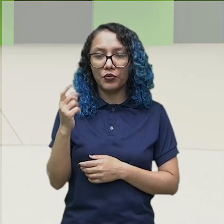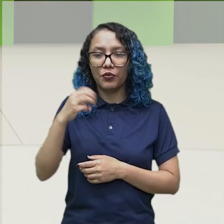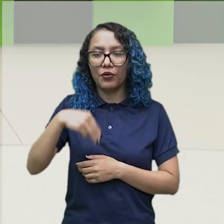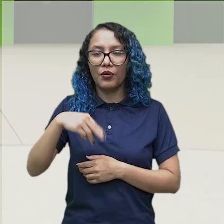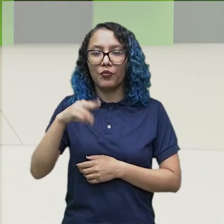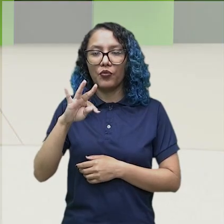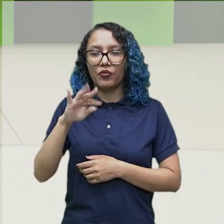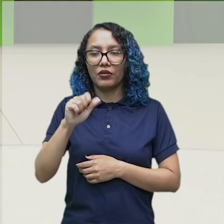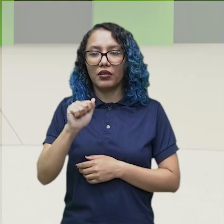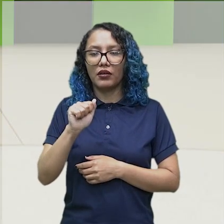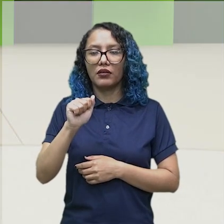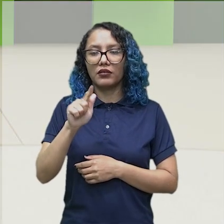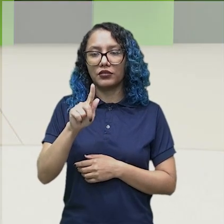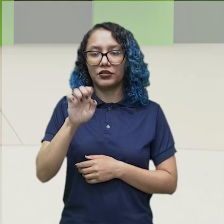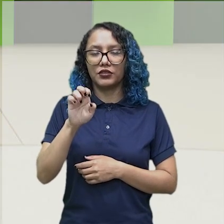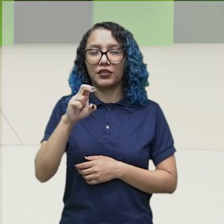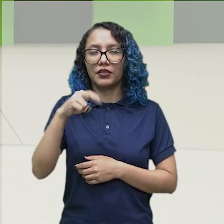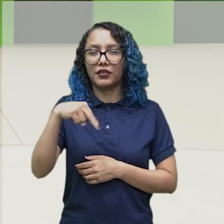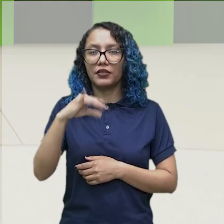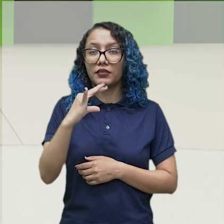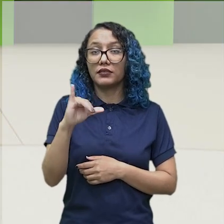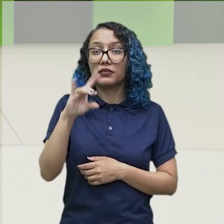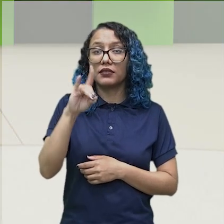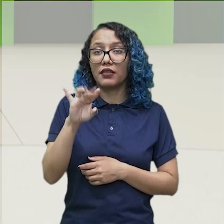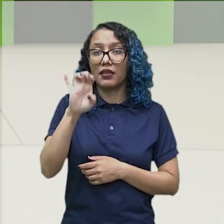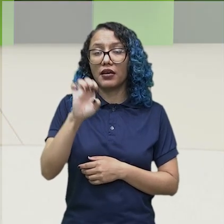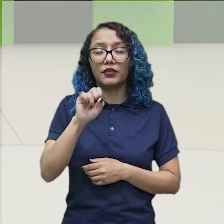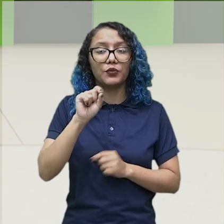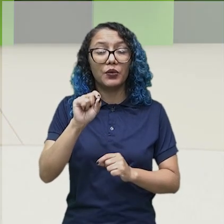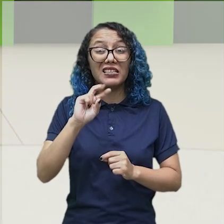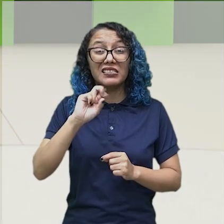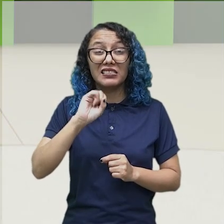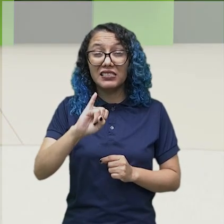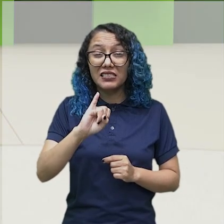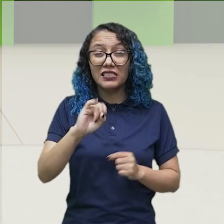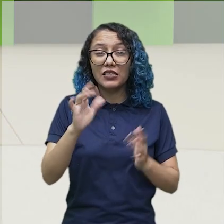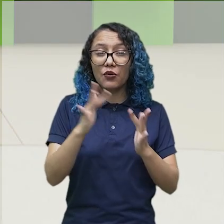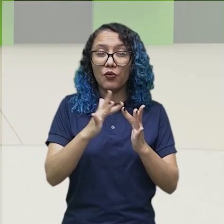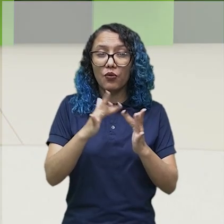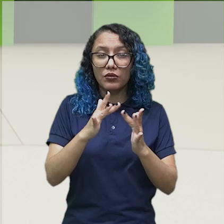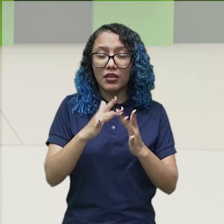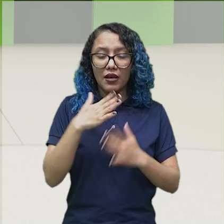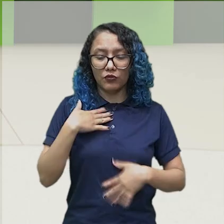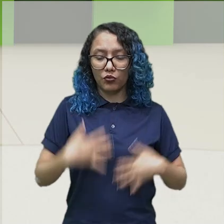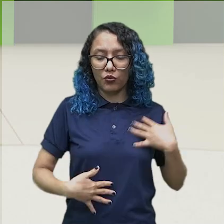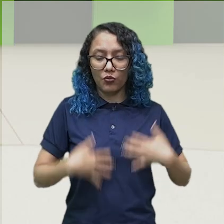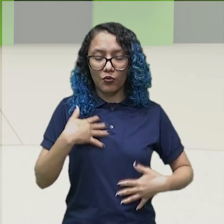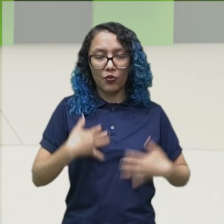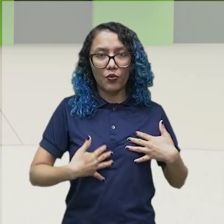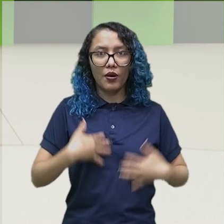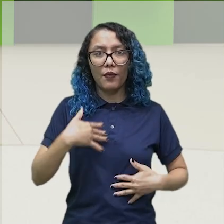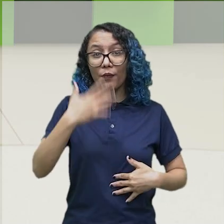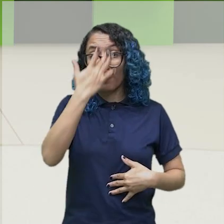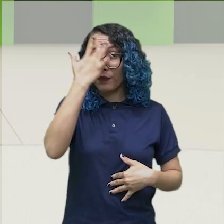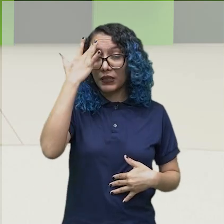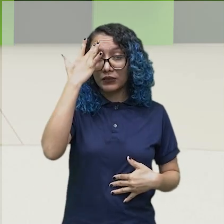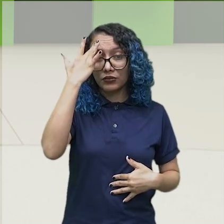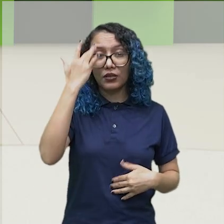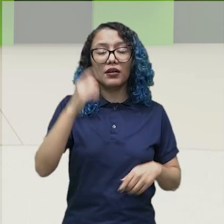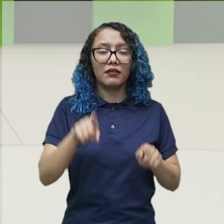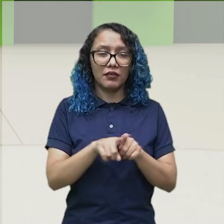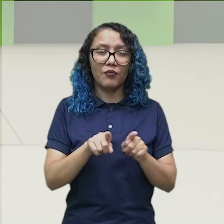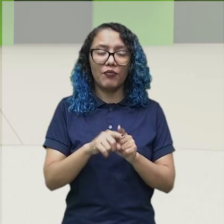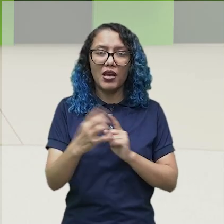é justamente quando essa substância também em contato ali com o indivíduo, né? Ela